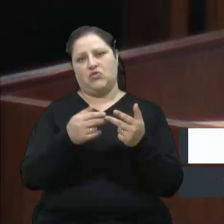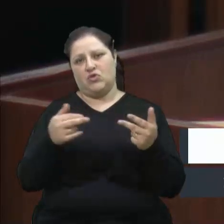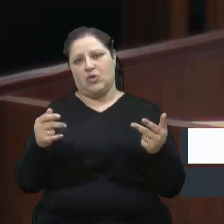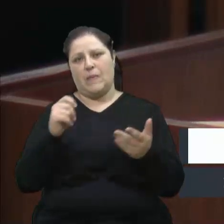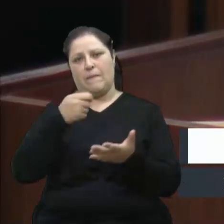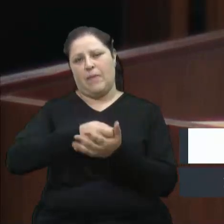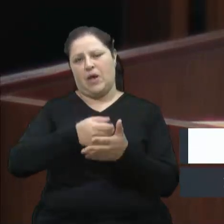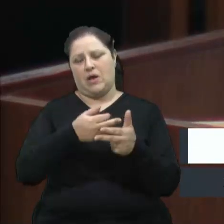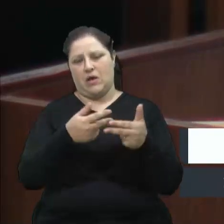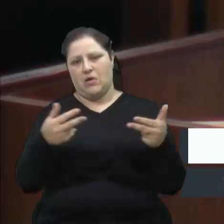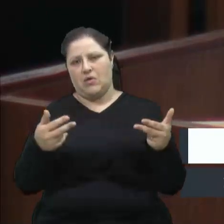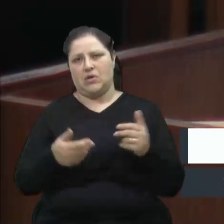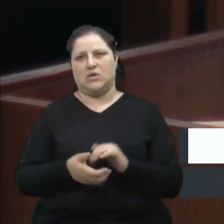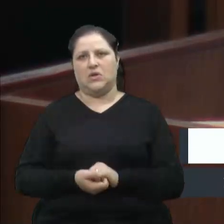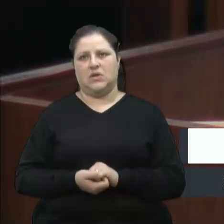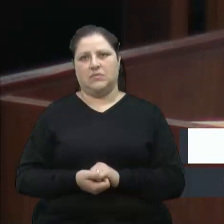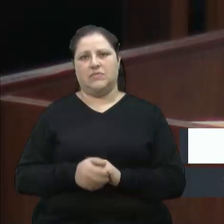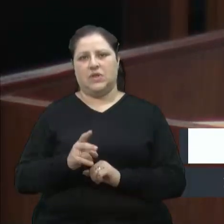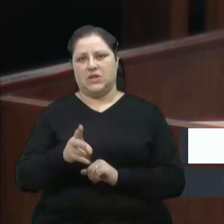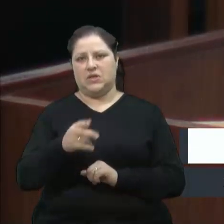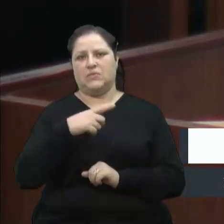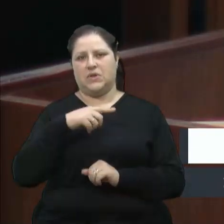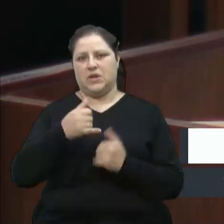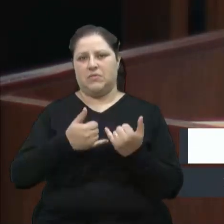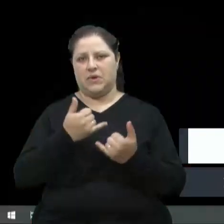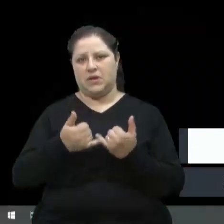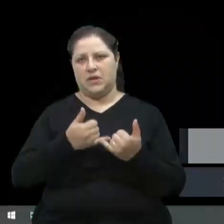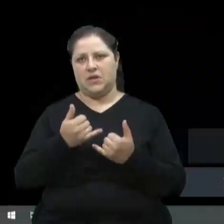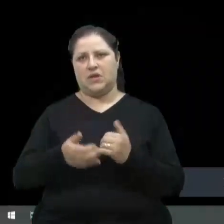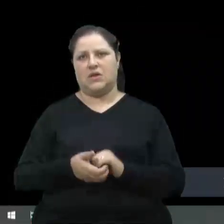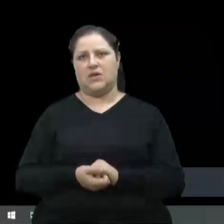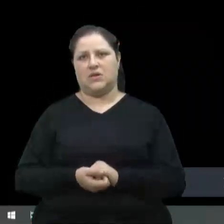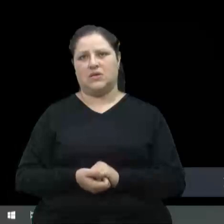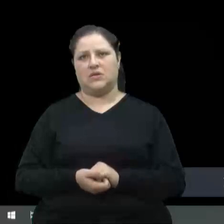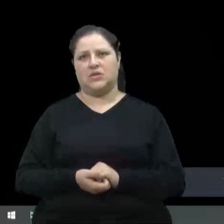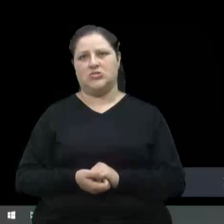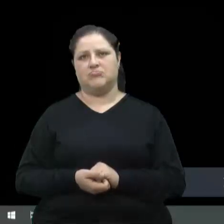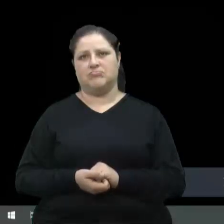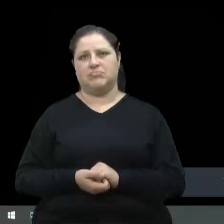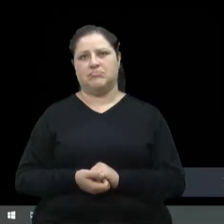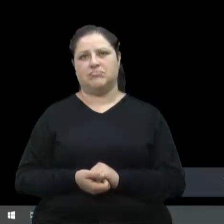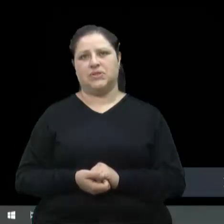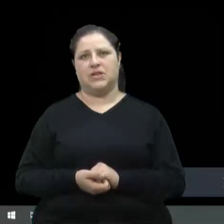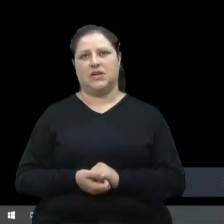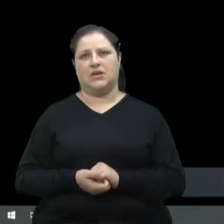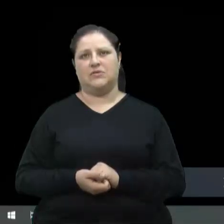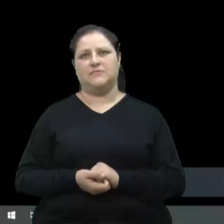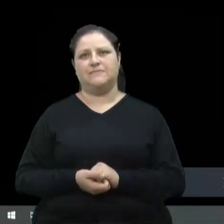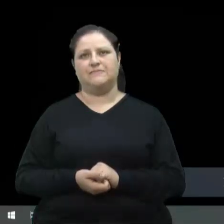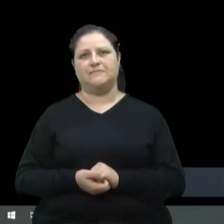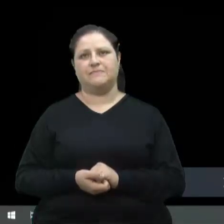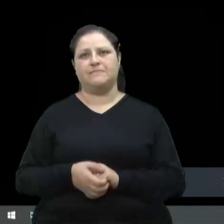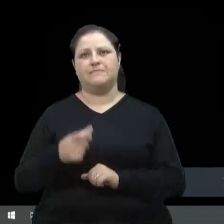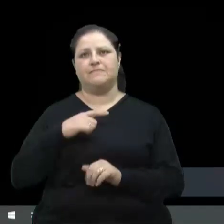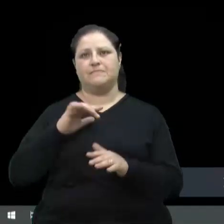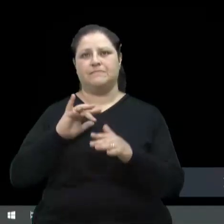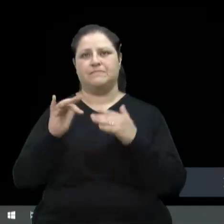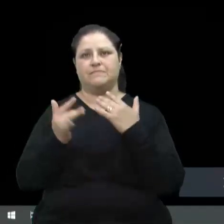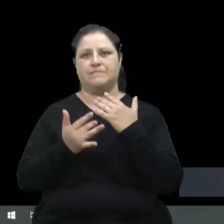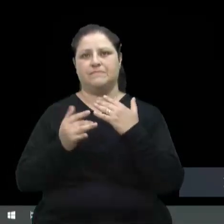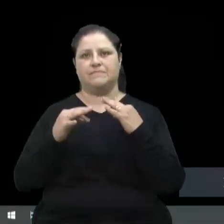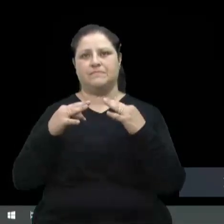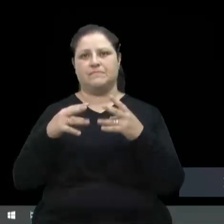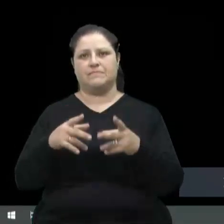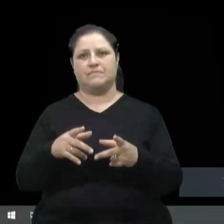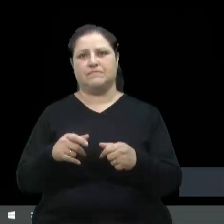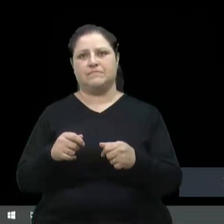pagar alguma coisa. Ó, a gente sempre tem brincadeiras, como está ali, ó. Temos nas redes sociais tudo